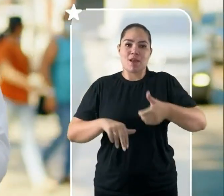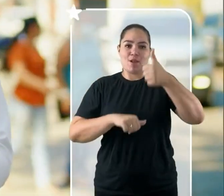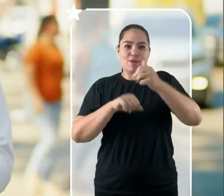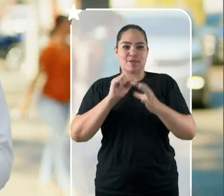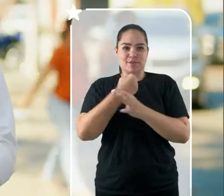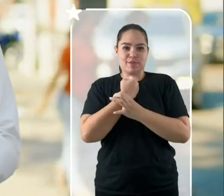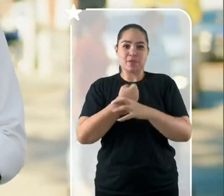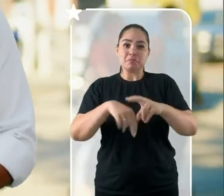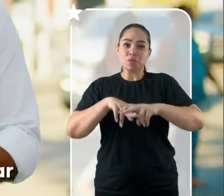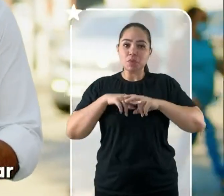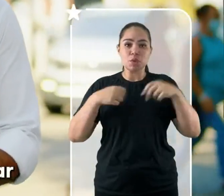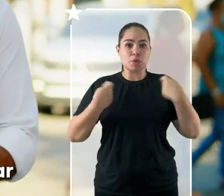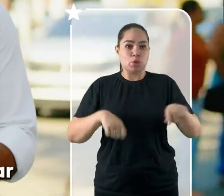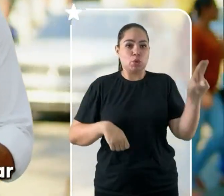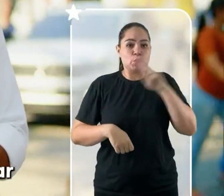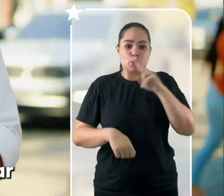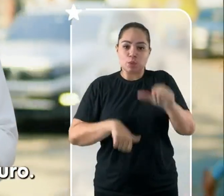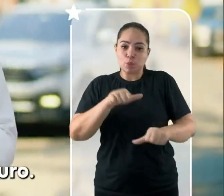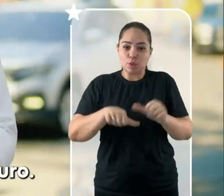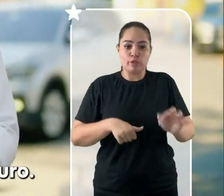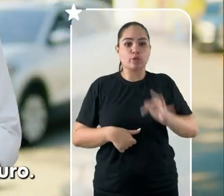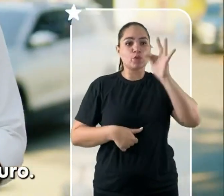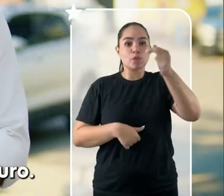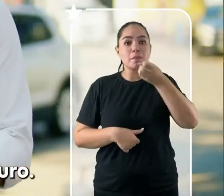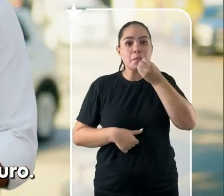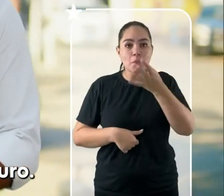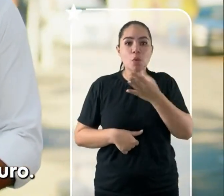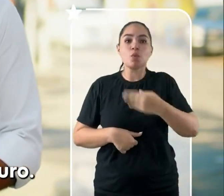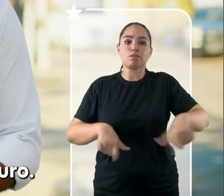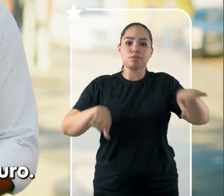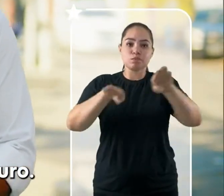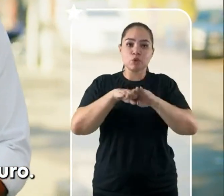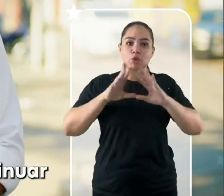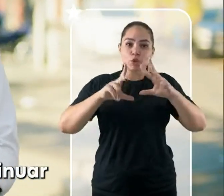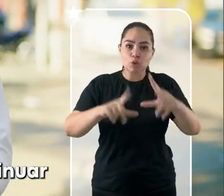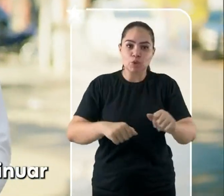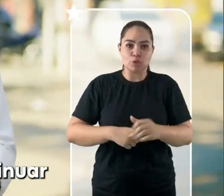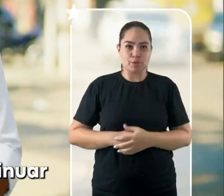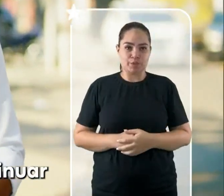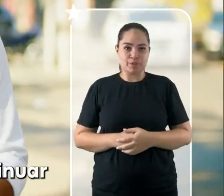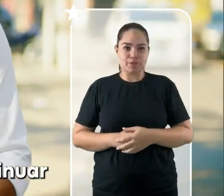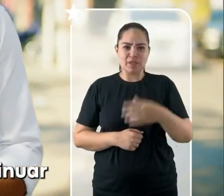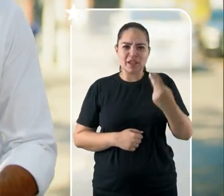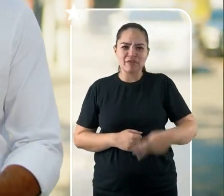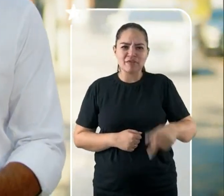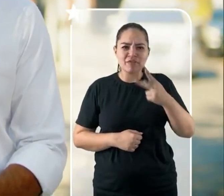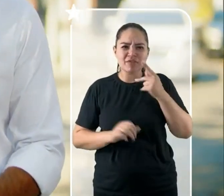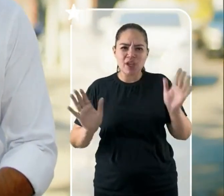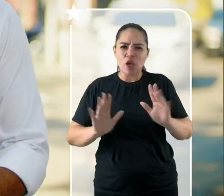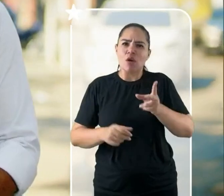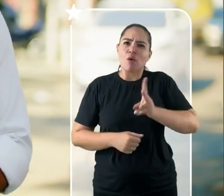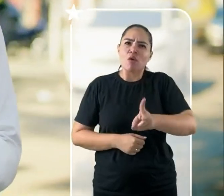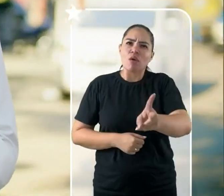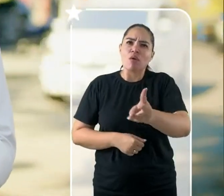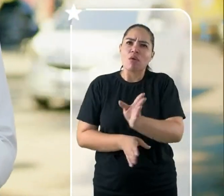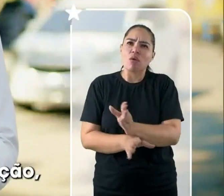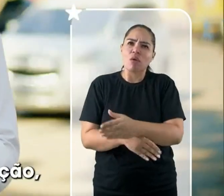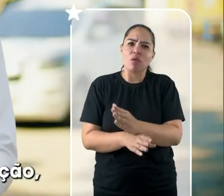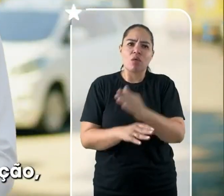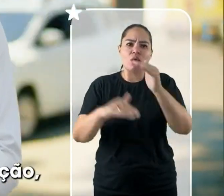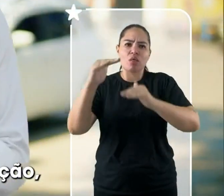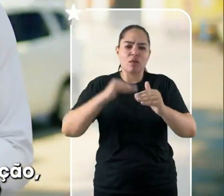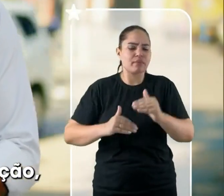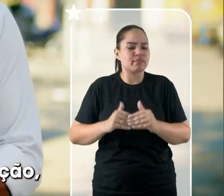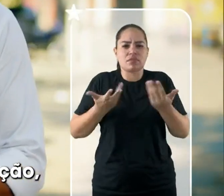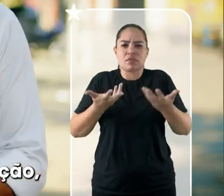com segurança. É urgente transformar o presente e criar o futuro. Fortaleza não quer continuar como está. Não quer seguir